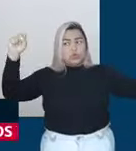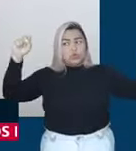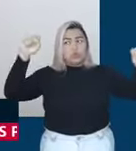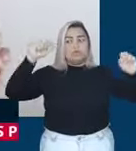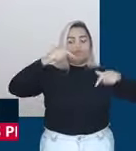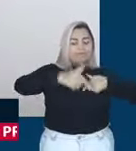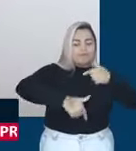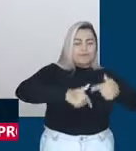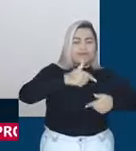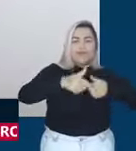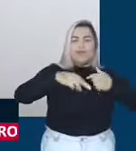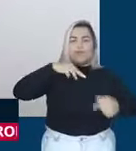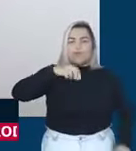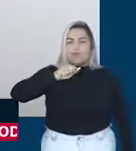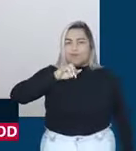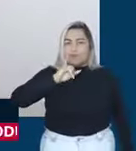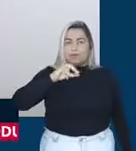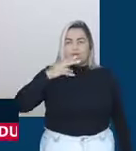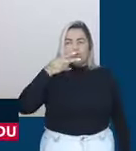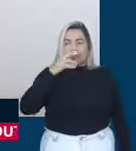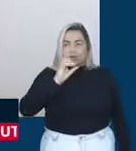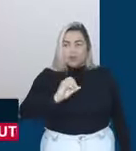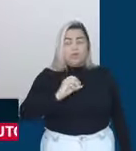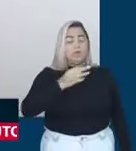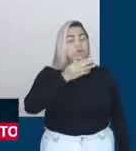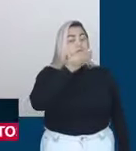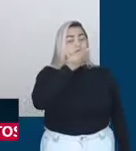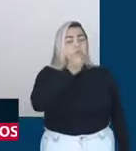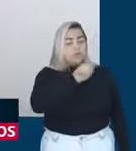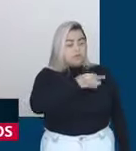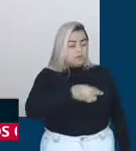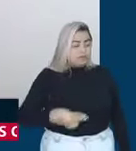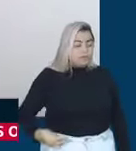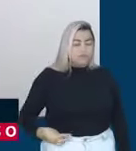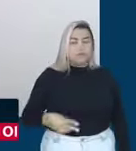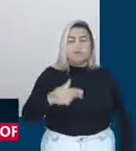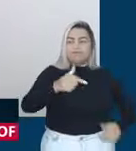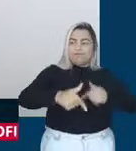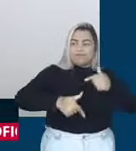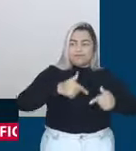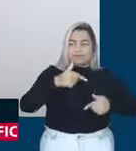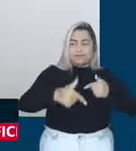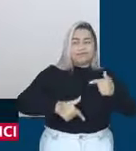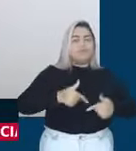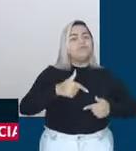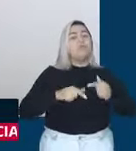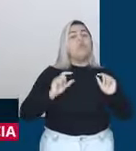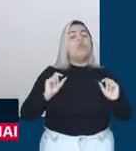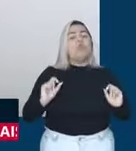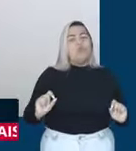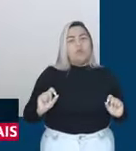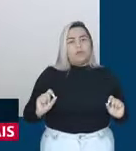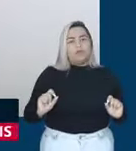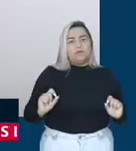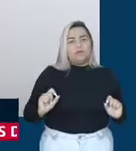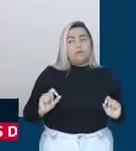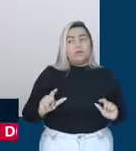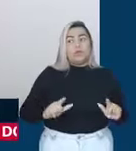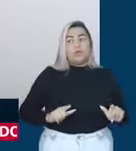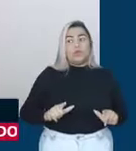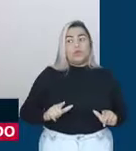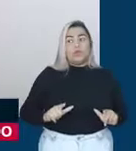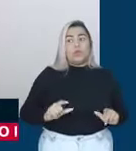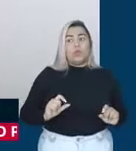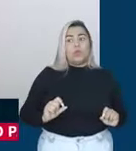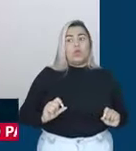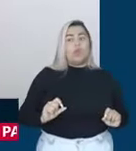que o Marinho foi brilhante, esteve lá de manhã, o ministro Marinho do Trabalho. Eu tive à tarde, onde eu mostrei, inclusive, uma